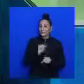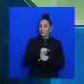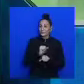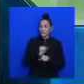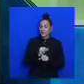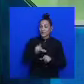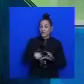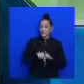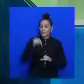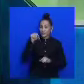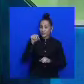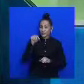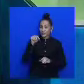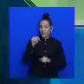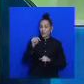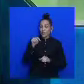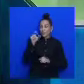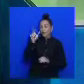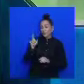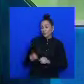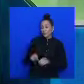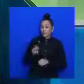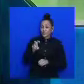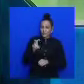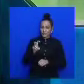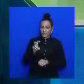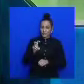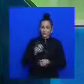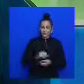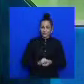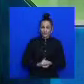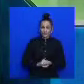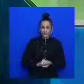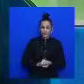aguardar o sorteio para a nossa coluna 5.